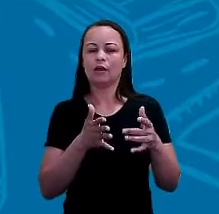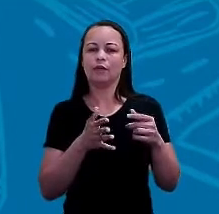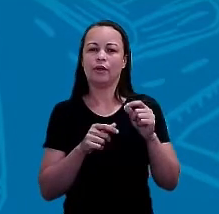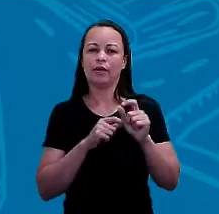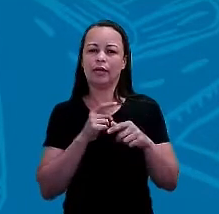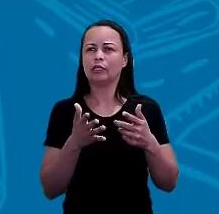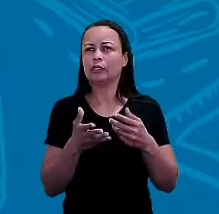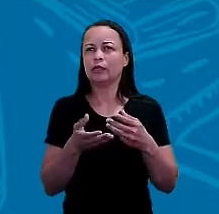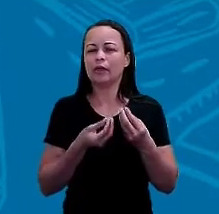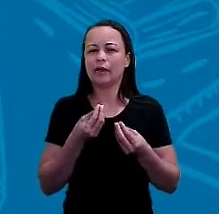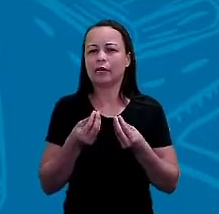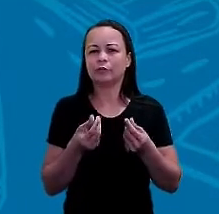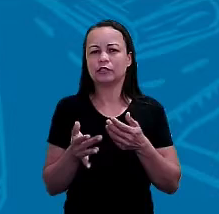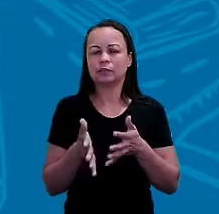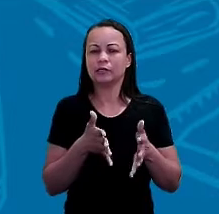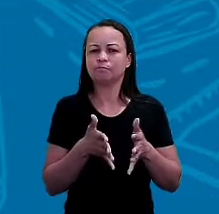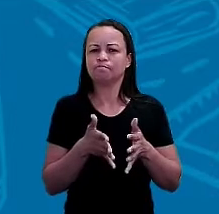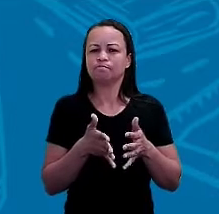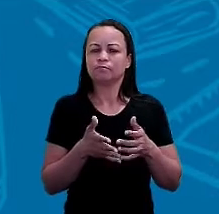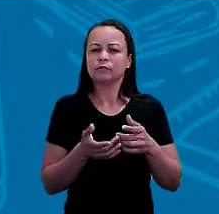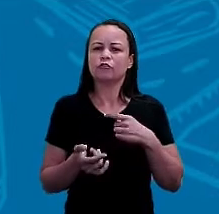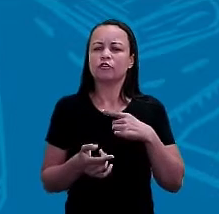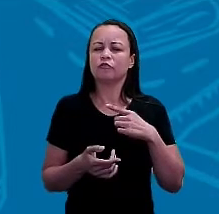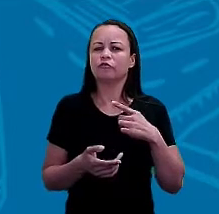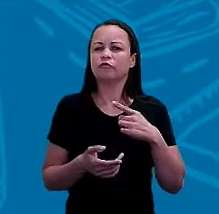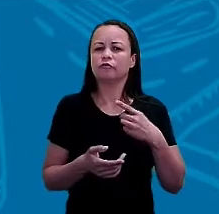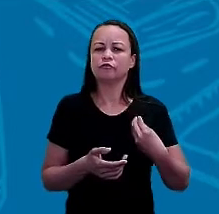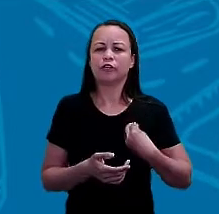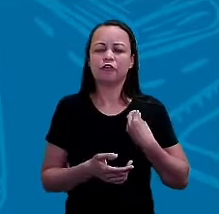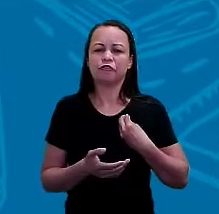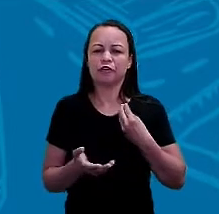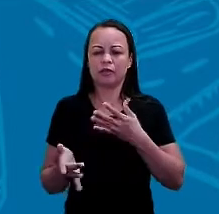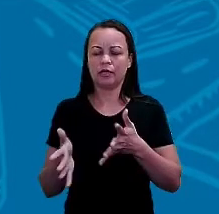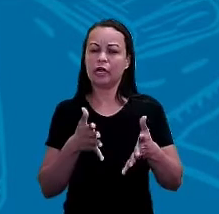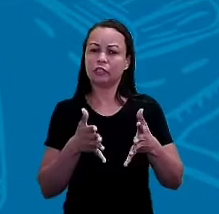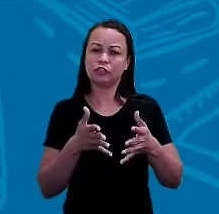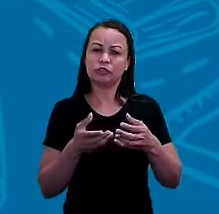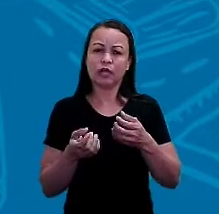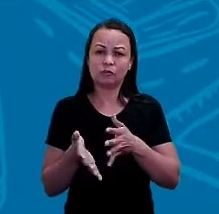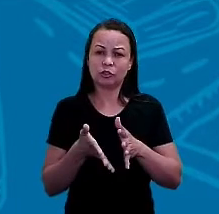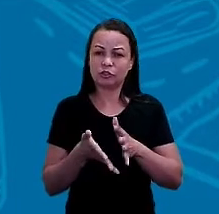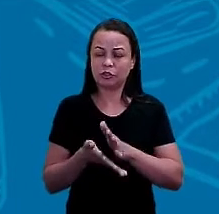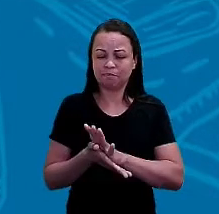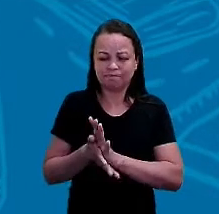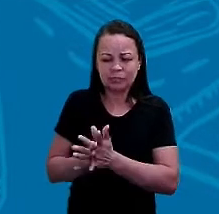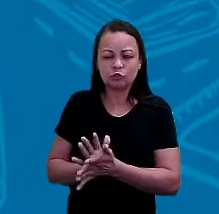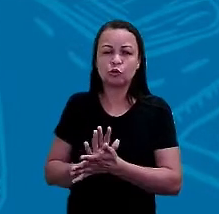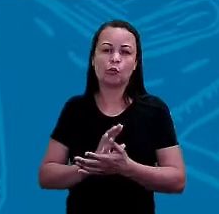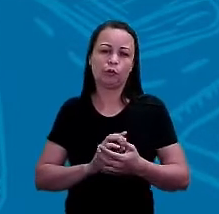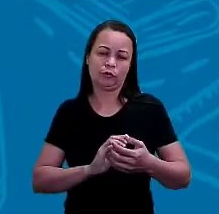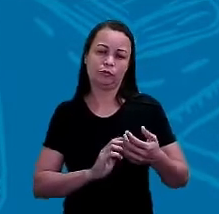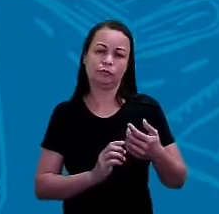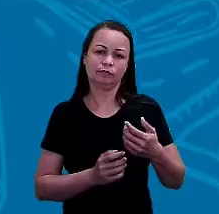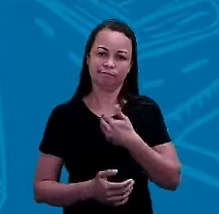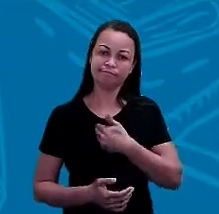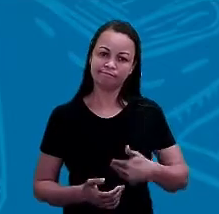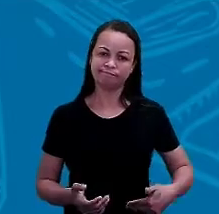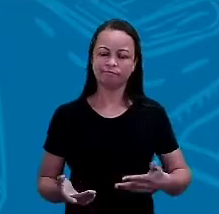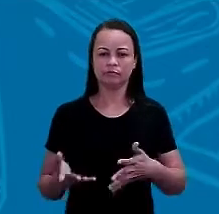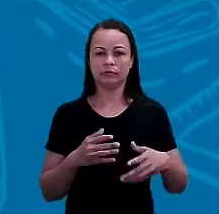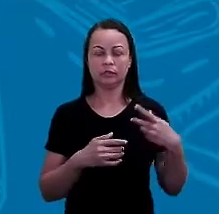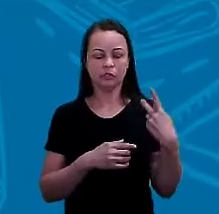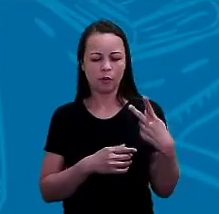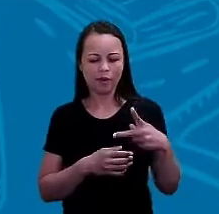extremamente, como posso colocar para vocês, viviam no estado extremo de descuidos públicos. Então, essa liga ela veio